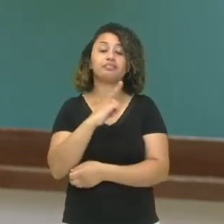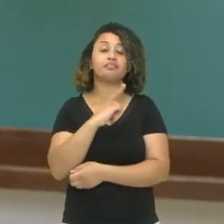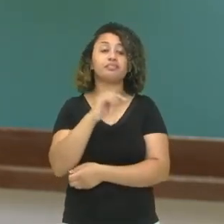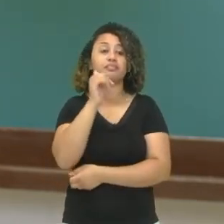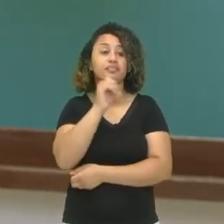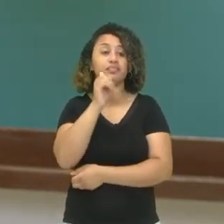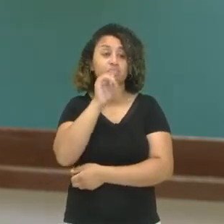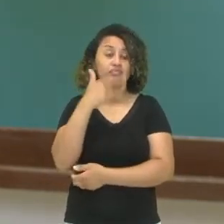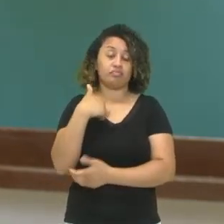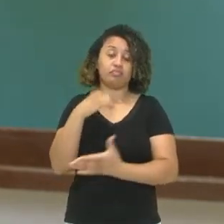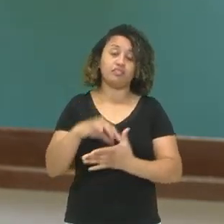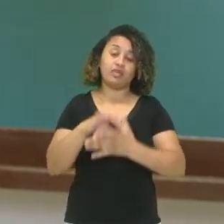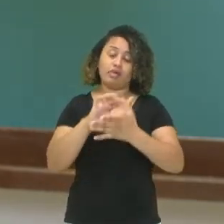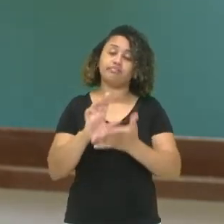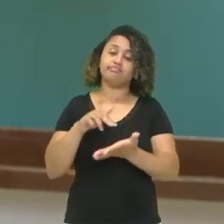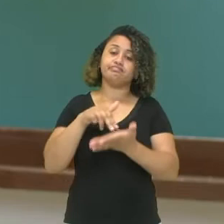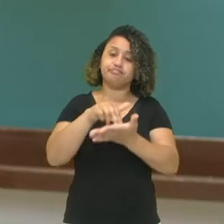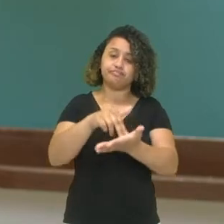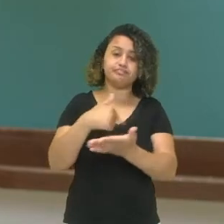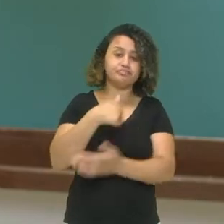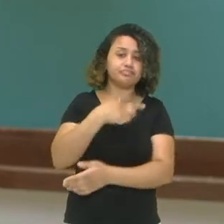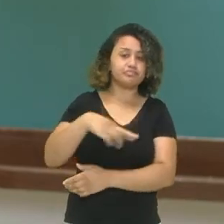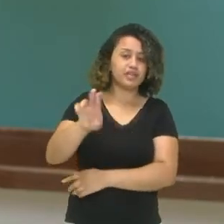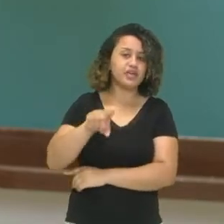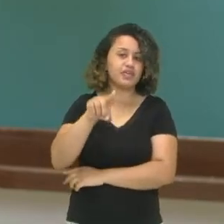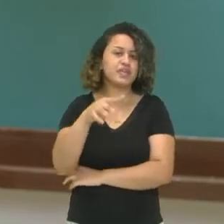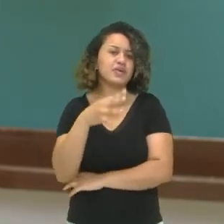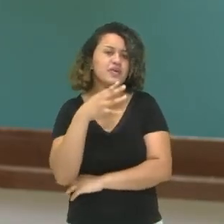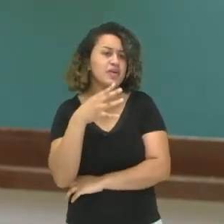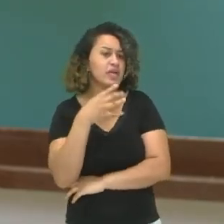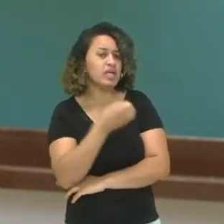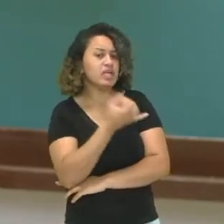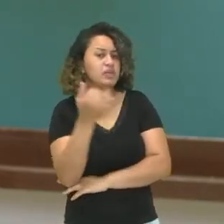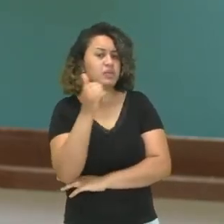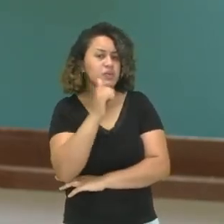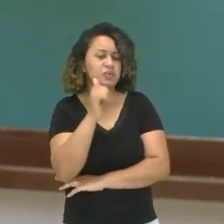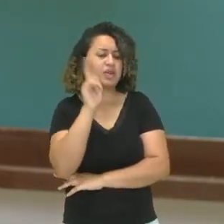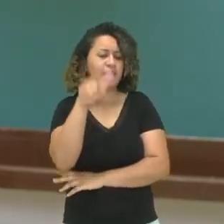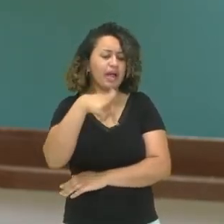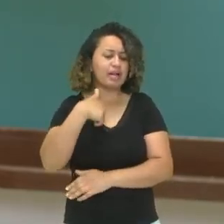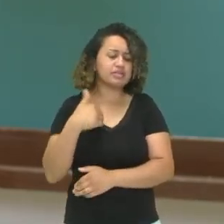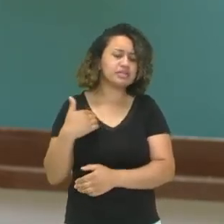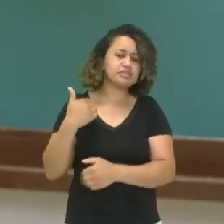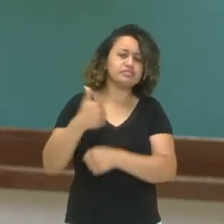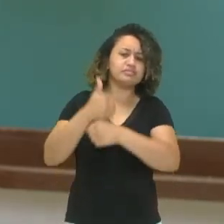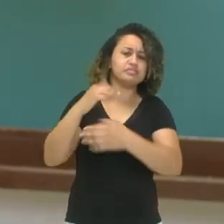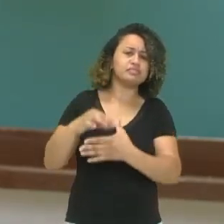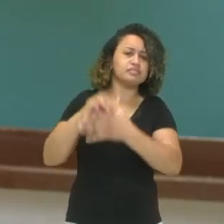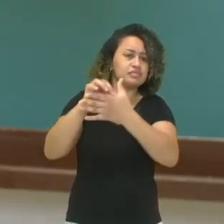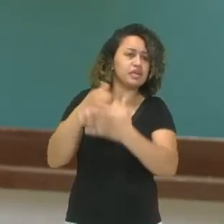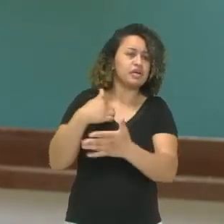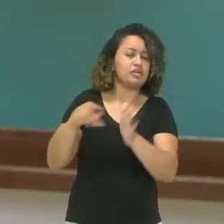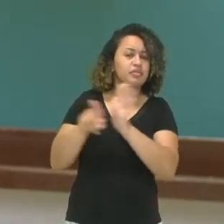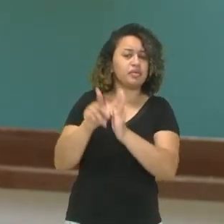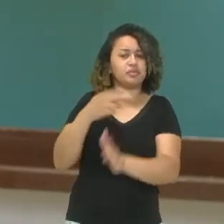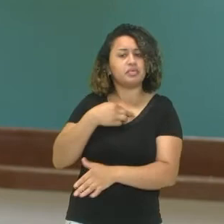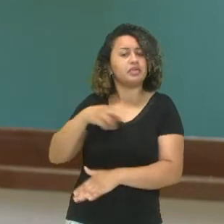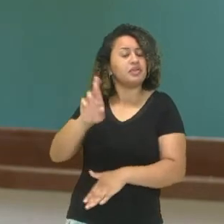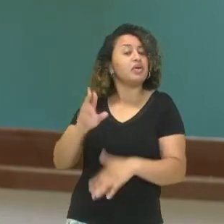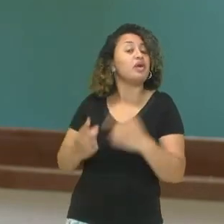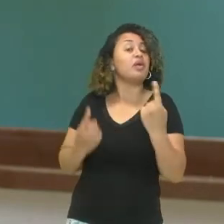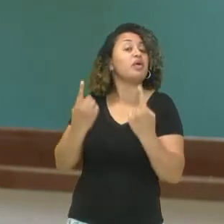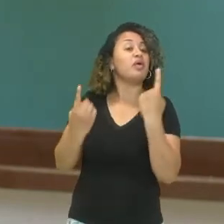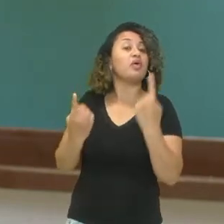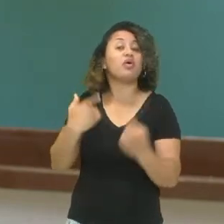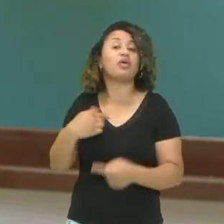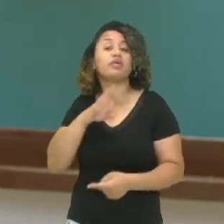são lideranças religiosas? Você conhece alguma mulher que seja líder religiosa, sacerdote religiosa? Em qual religião?